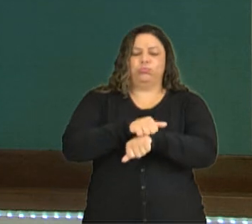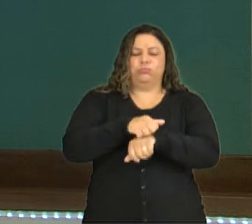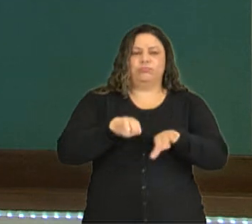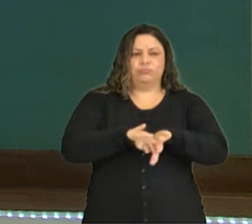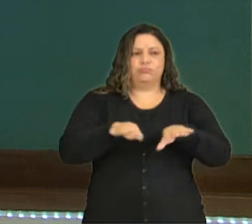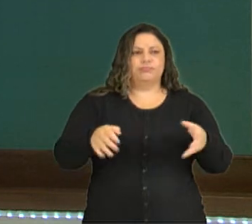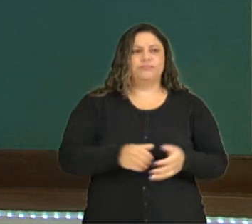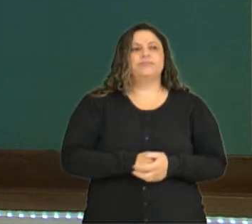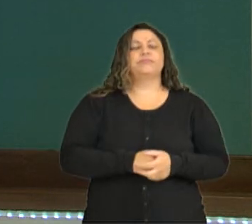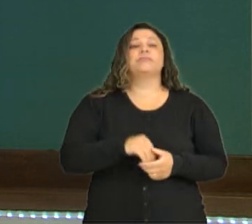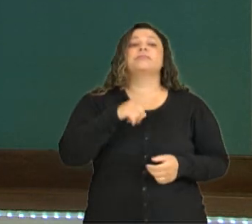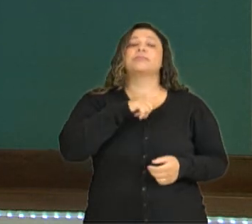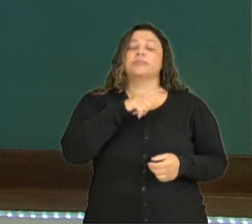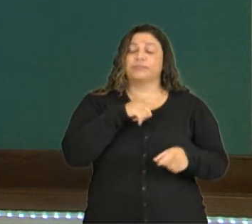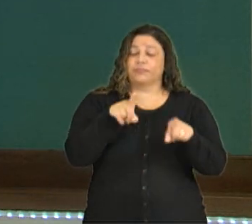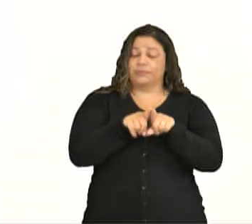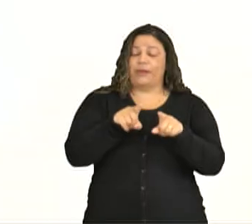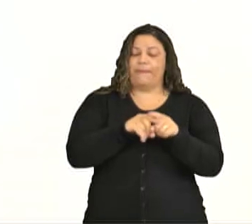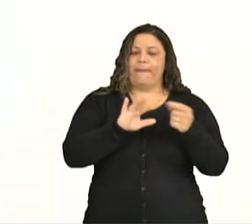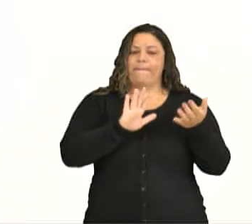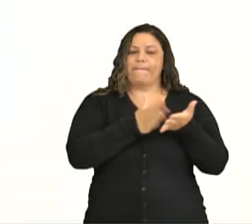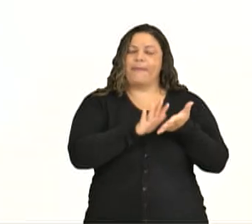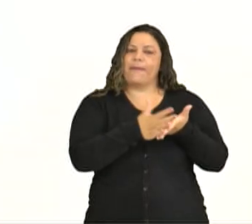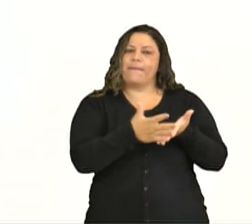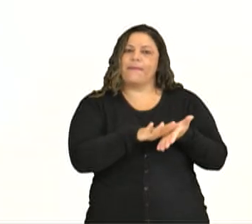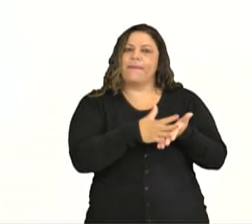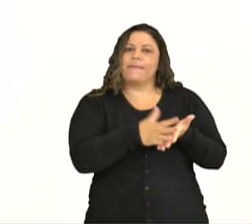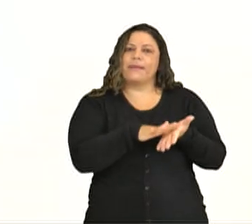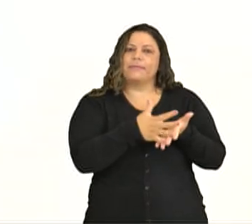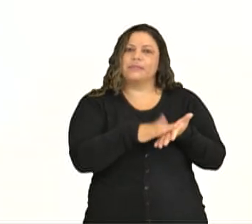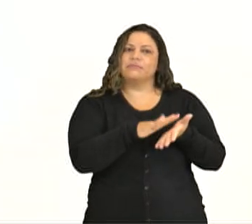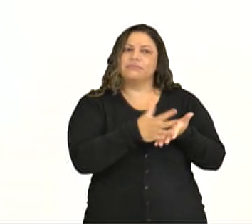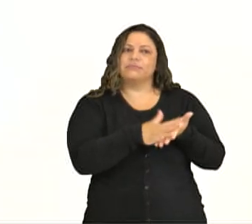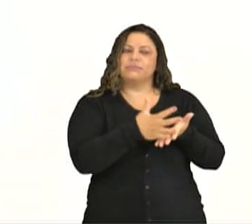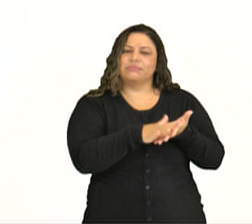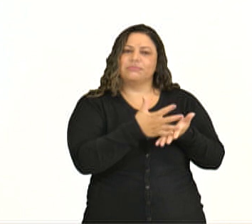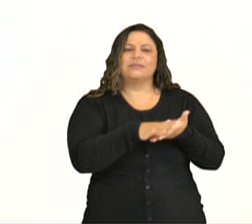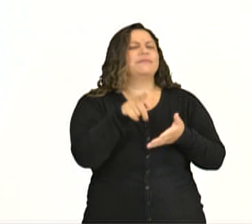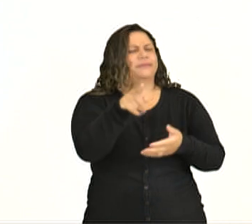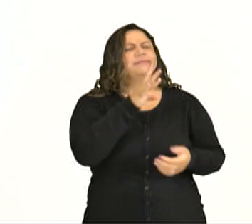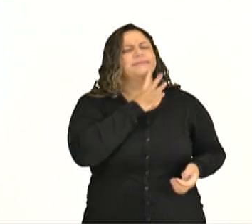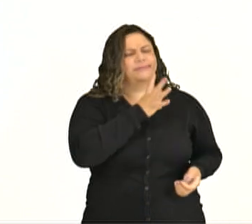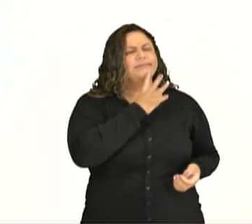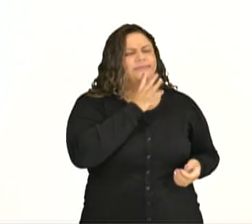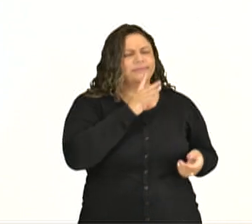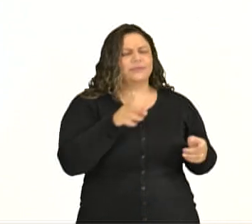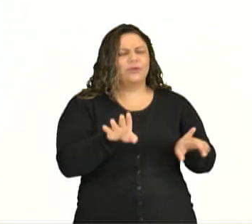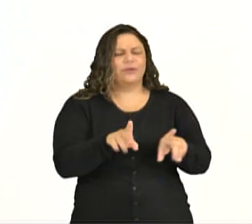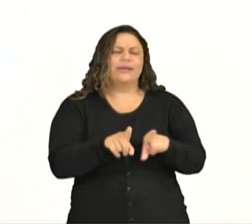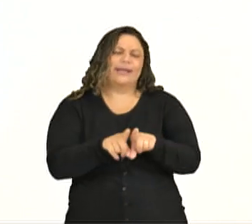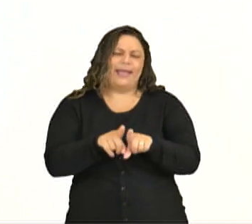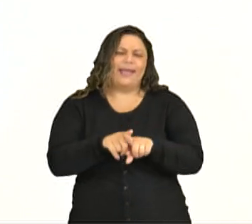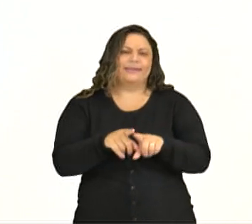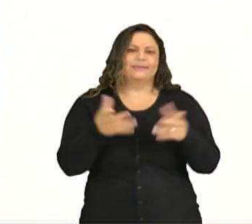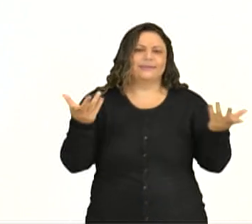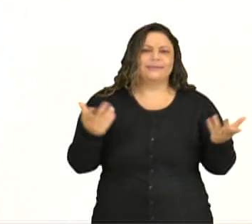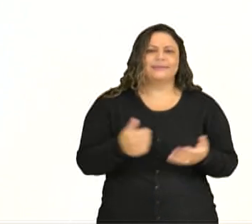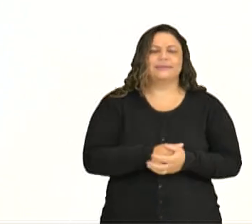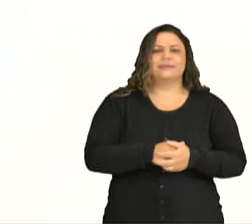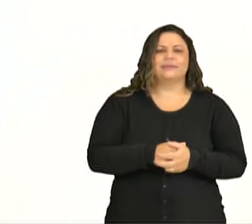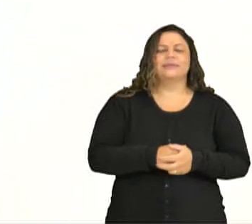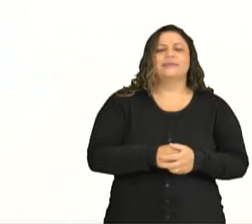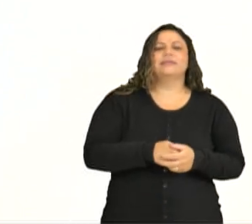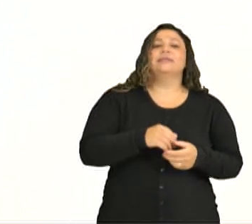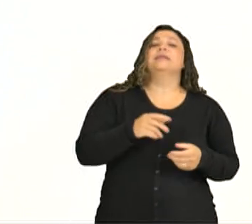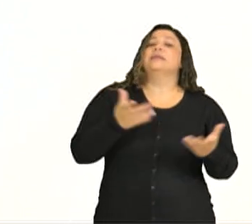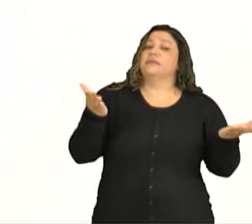O pandeiro, que vocês conhecem, não que vocês não conheçam os outros, mas ele é mais comum. Então, o